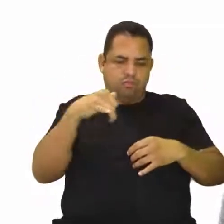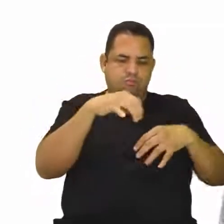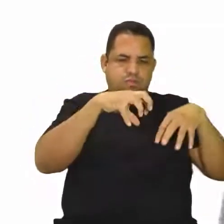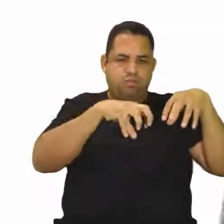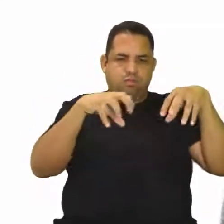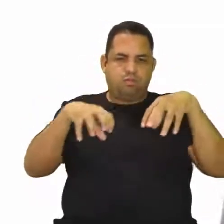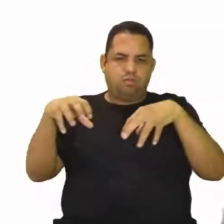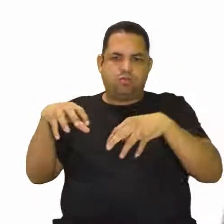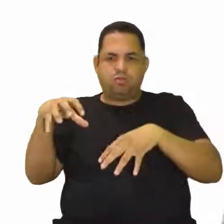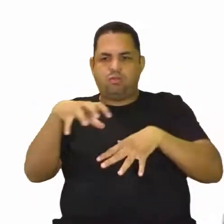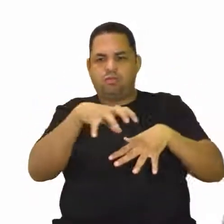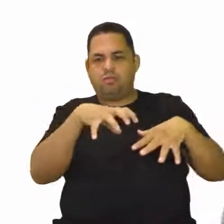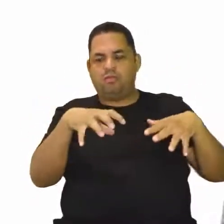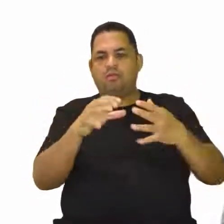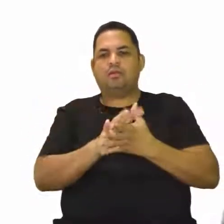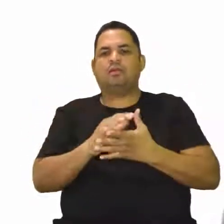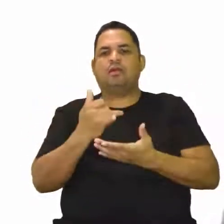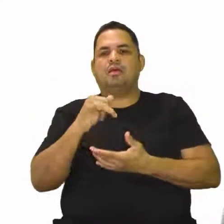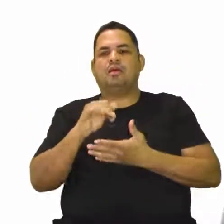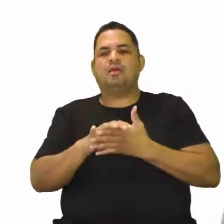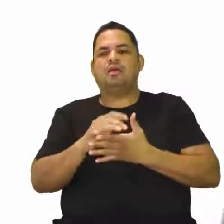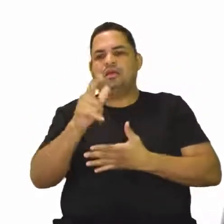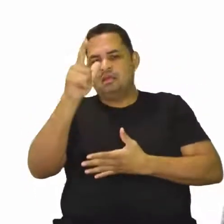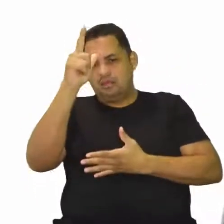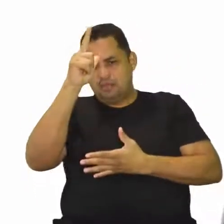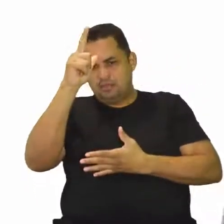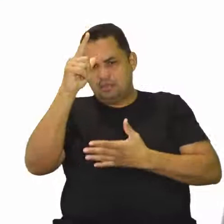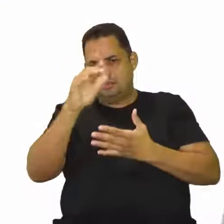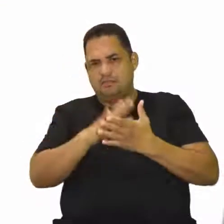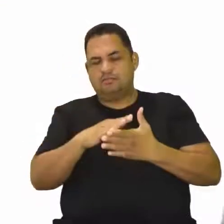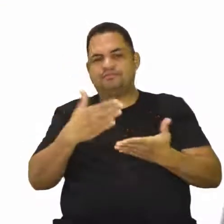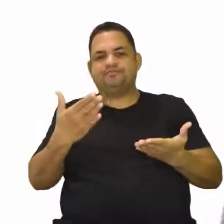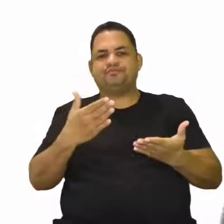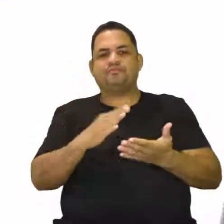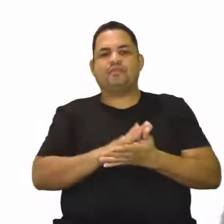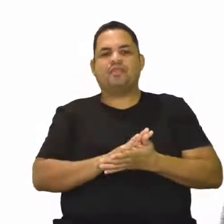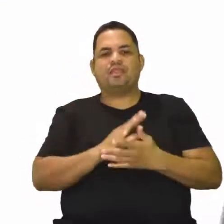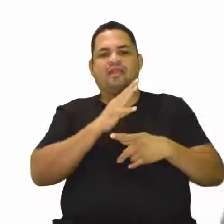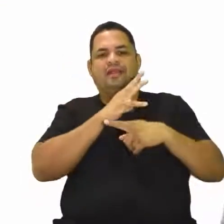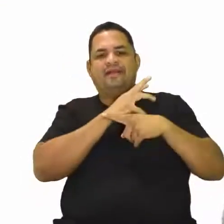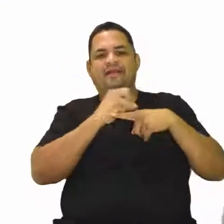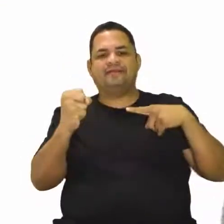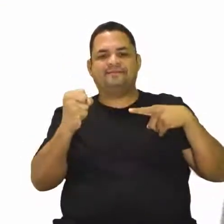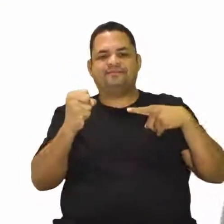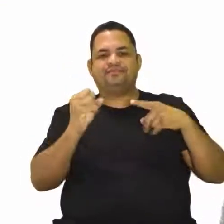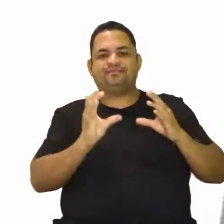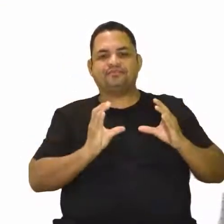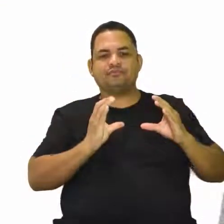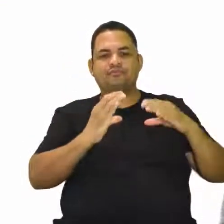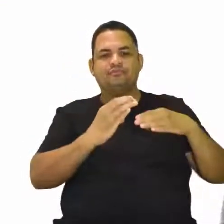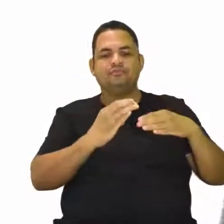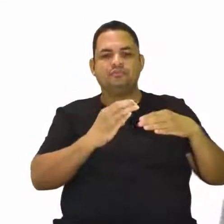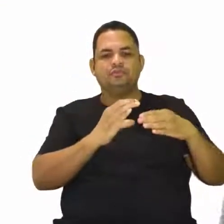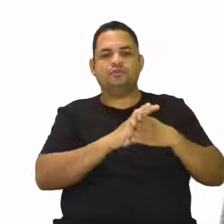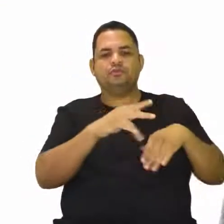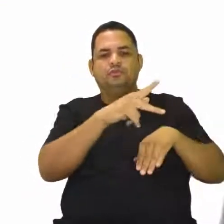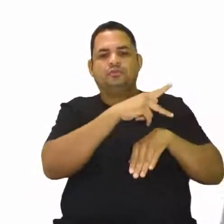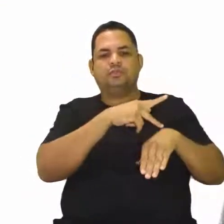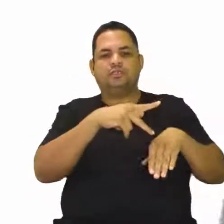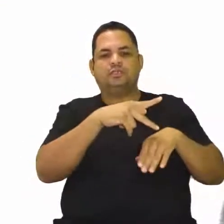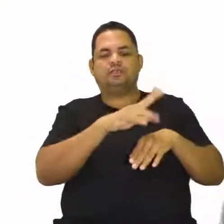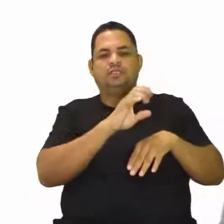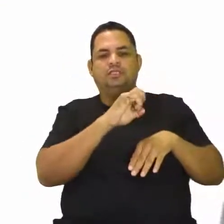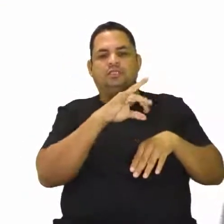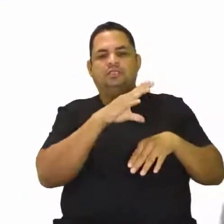Alemanha Eita Vou empurrar lá os alemães a Vitória aliada na África